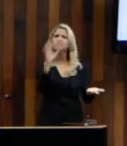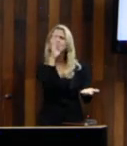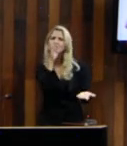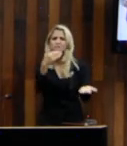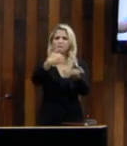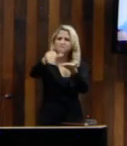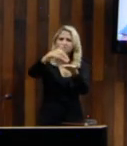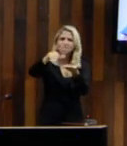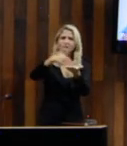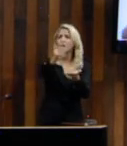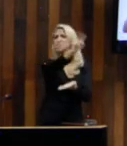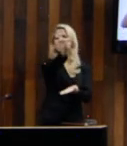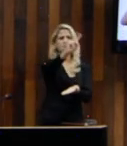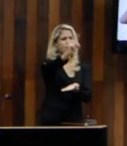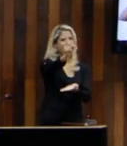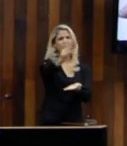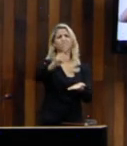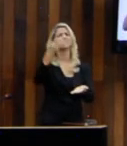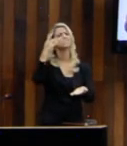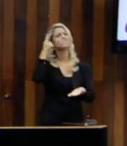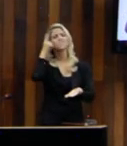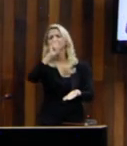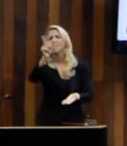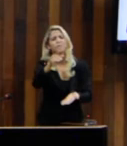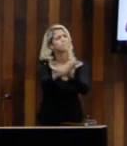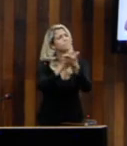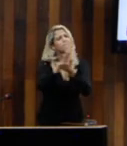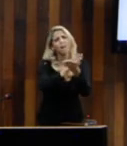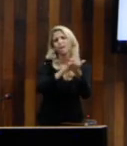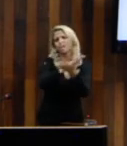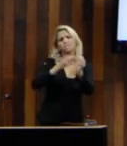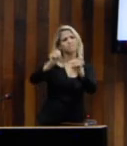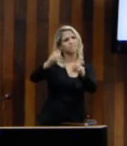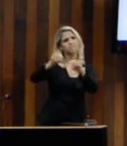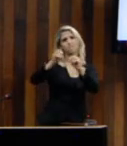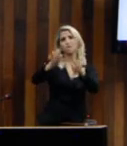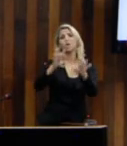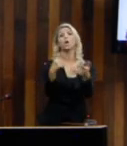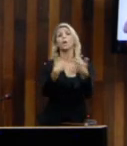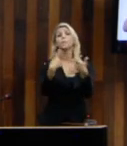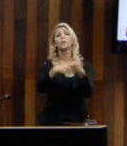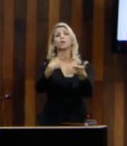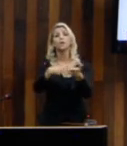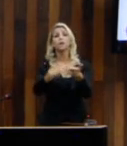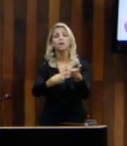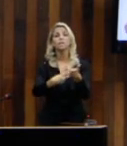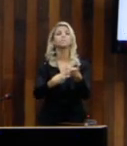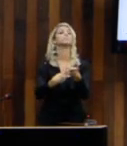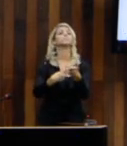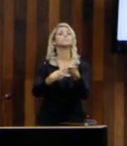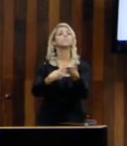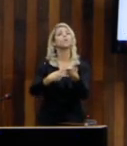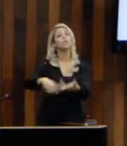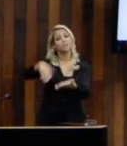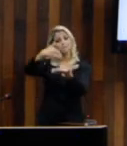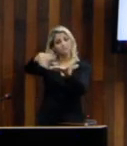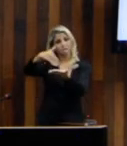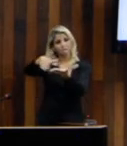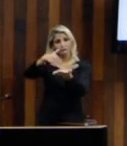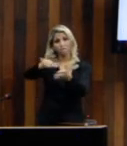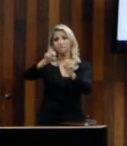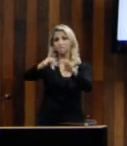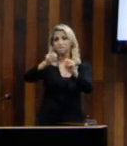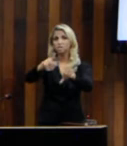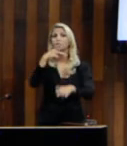não é da educação. Ele virou para nós na rádio, para Maurício Valério, e falou que nós éramos peso morto, e falou que